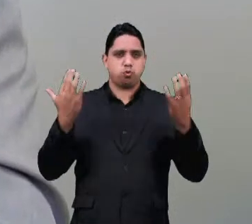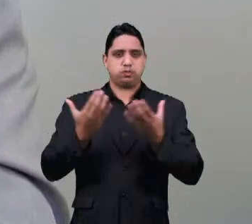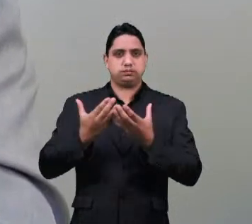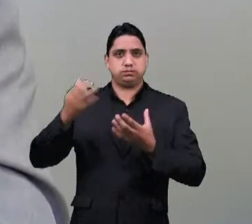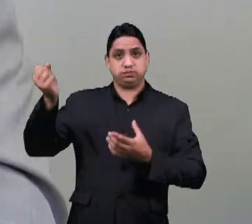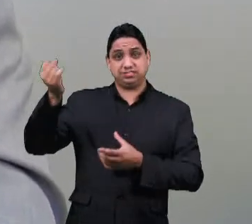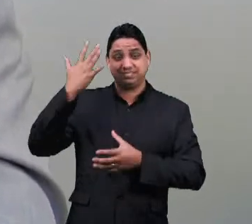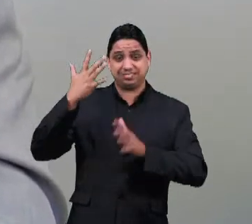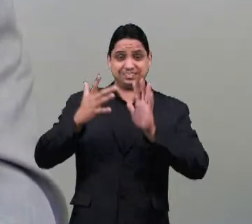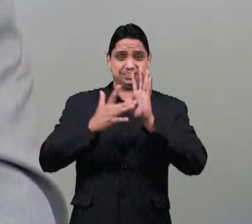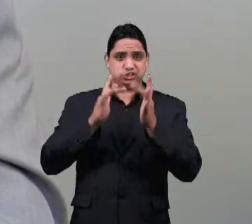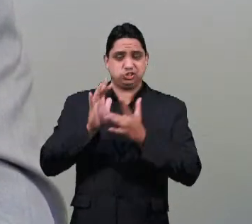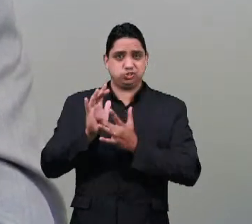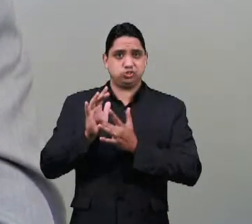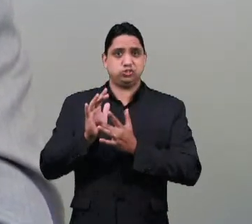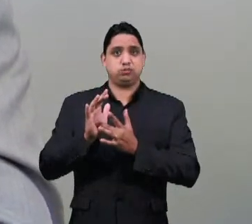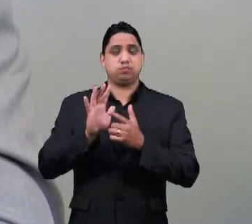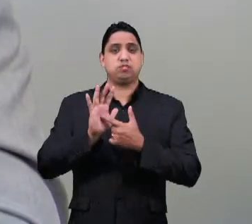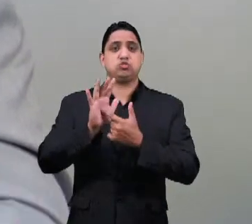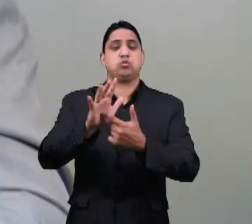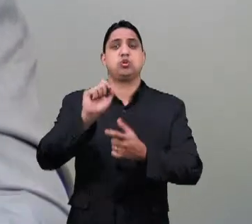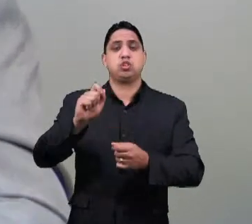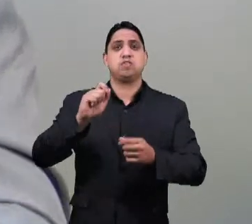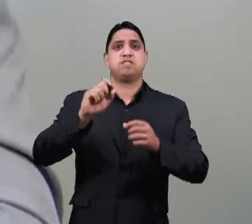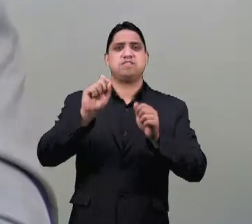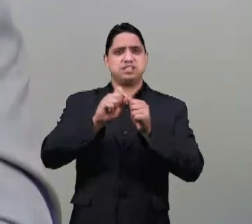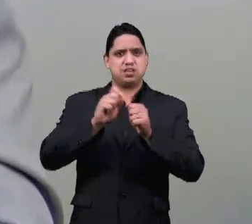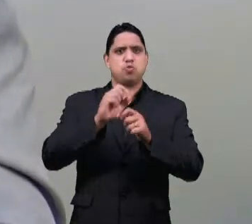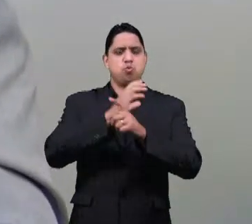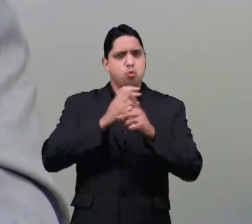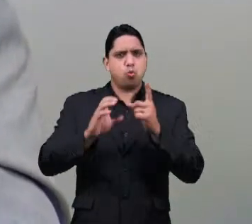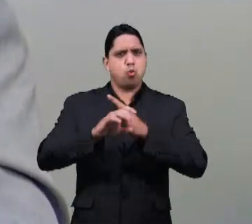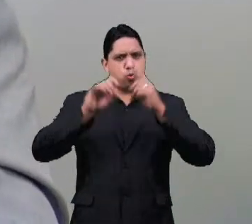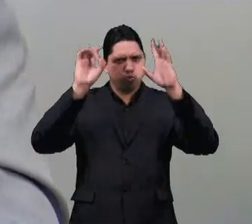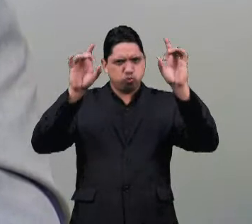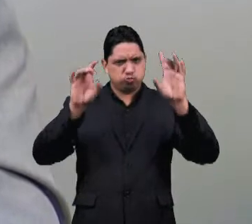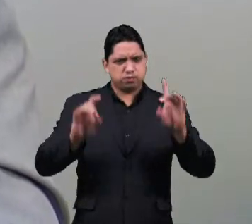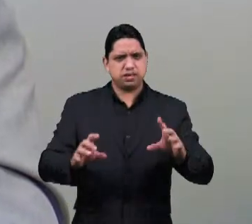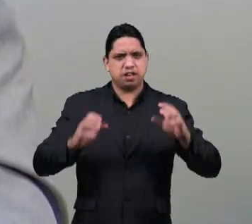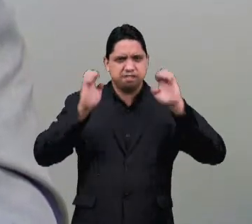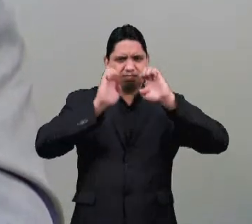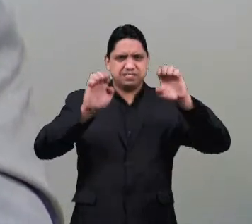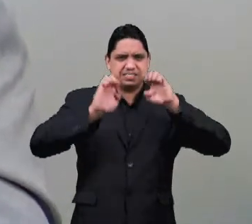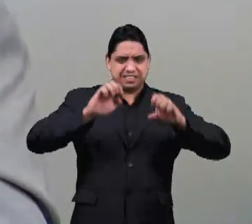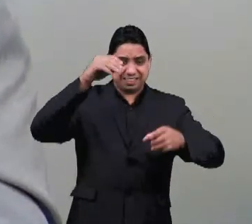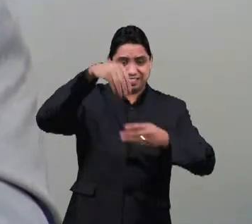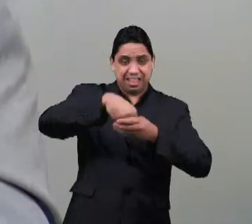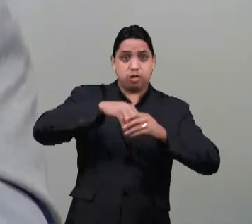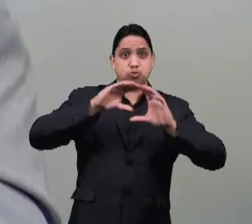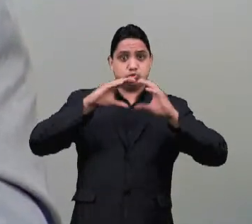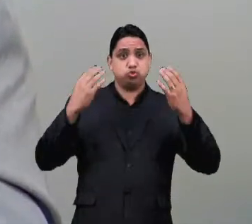revelação que o senhor deu e de uma reunião, de uma grande evangelização ali no estádio do Mineirão, em